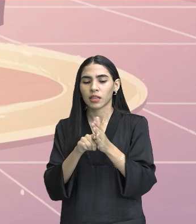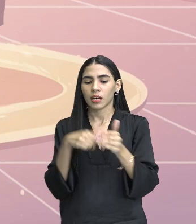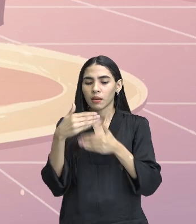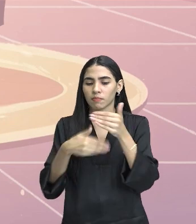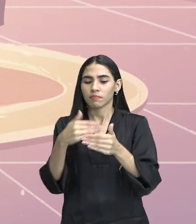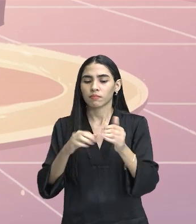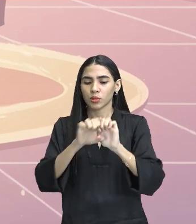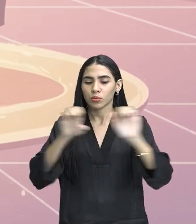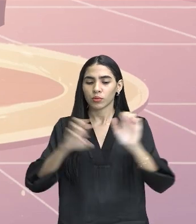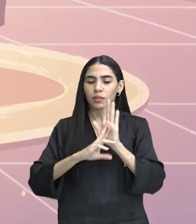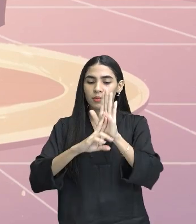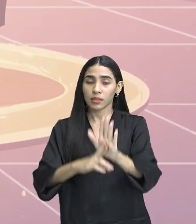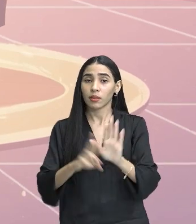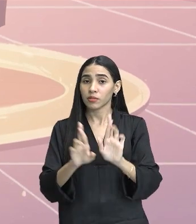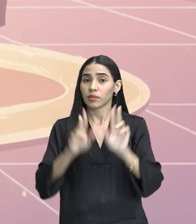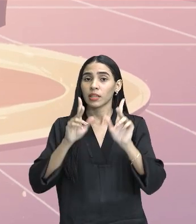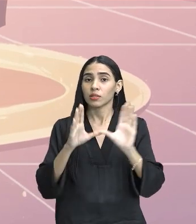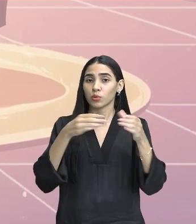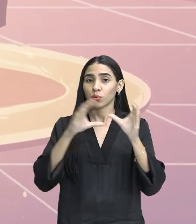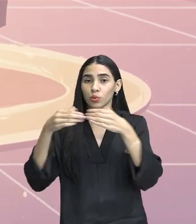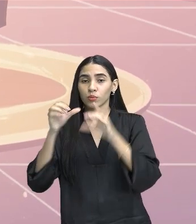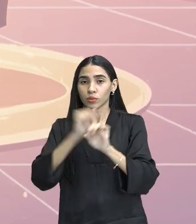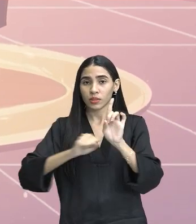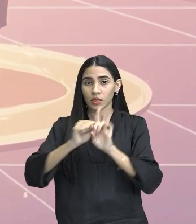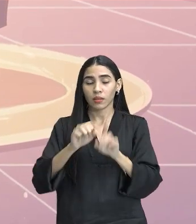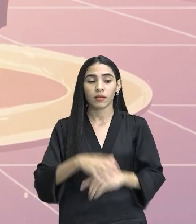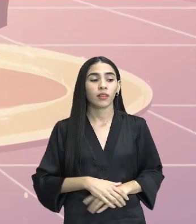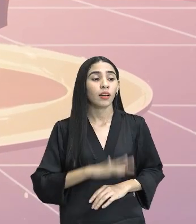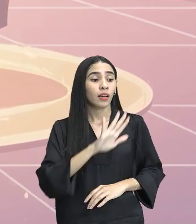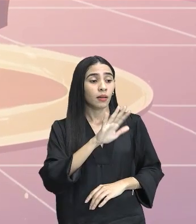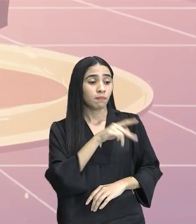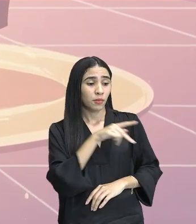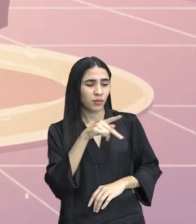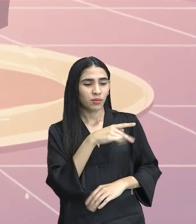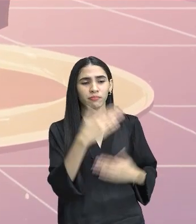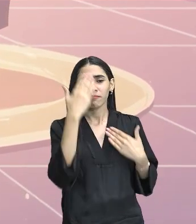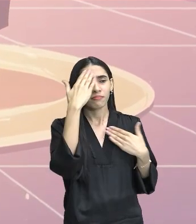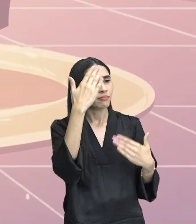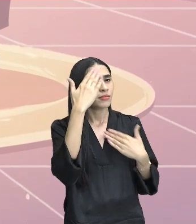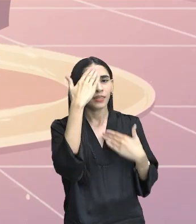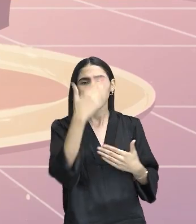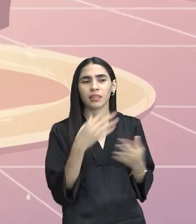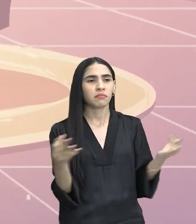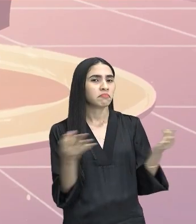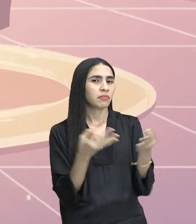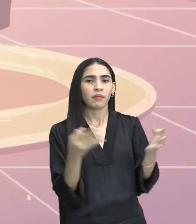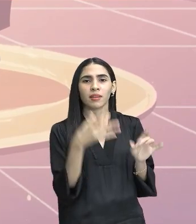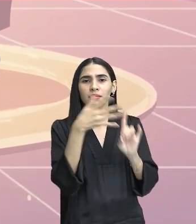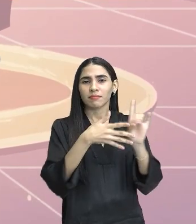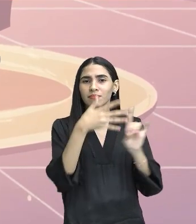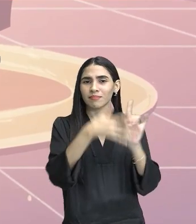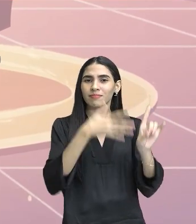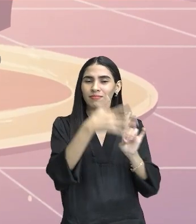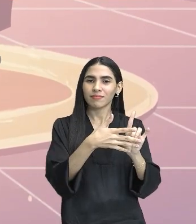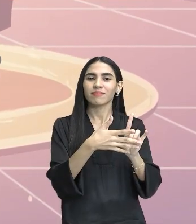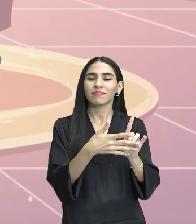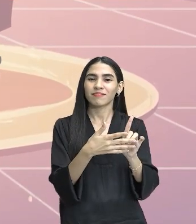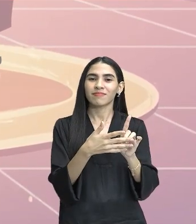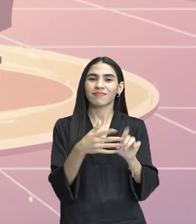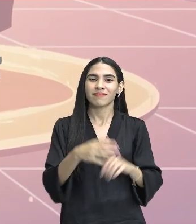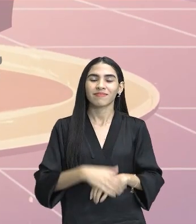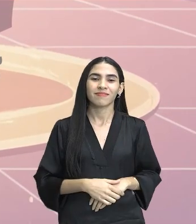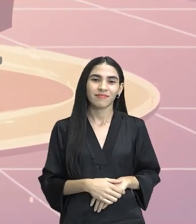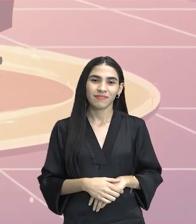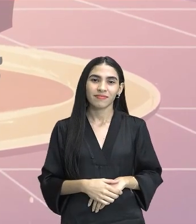em diferentes grupos sociais. Professor Moscovici, muito obrigada pela valiosa contribuição que muito nos